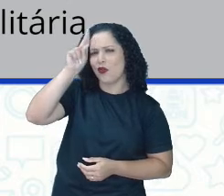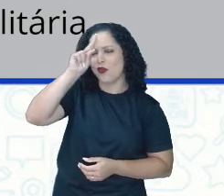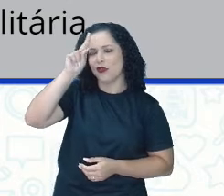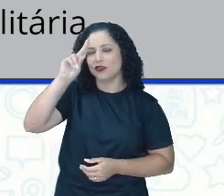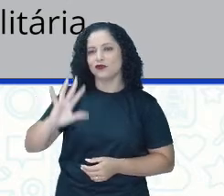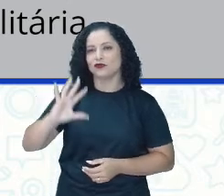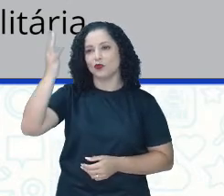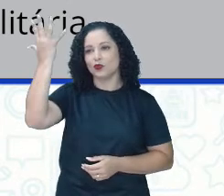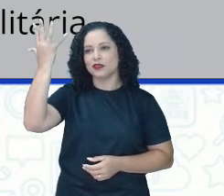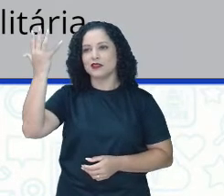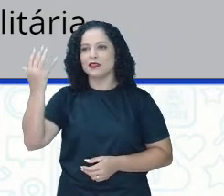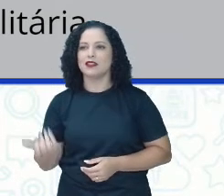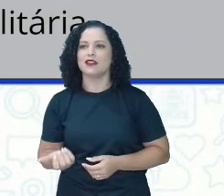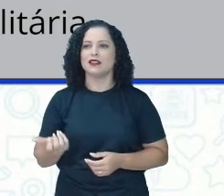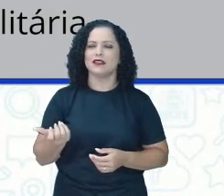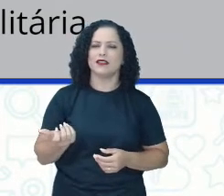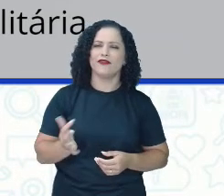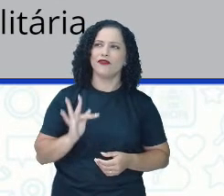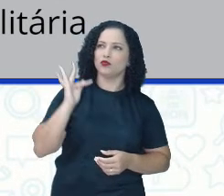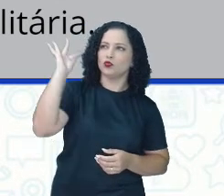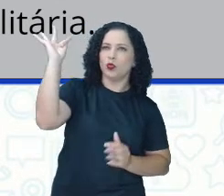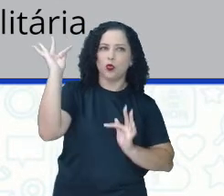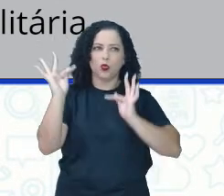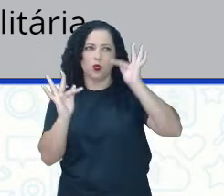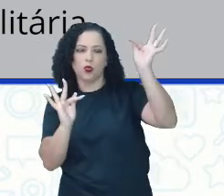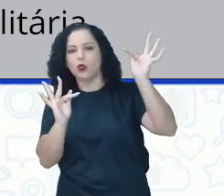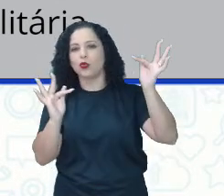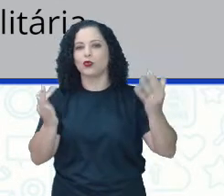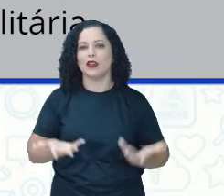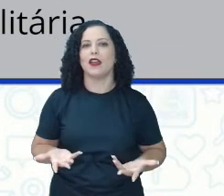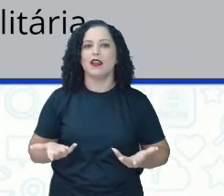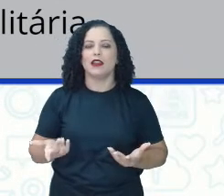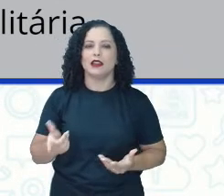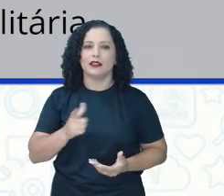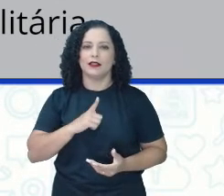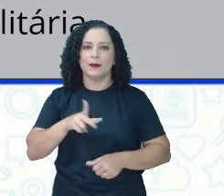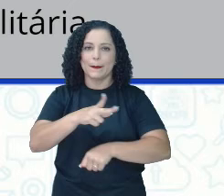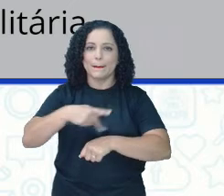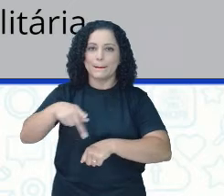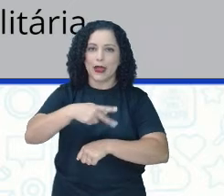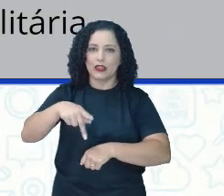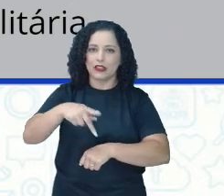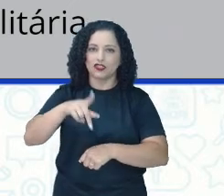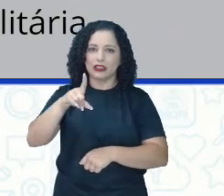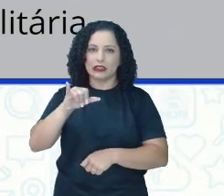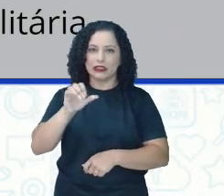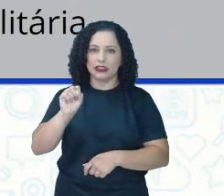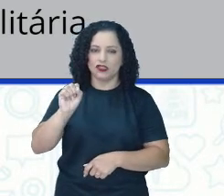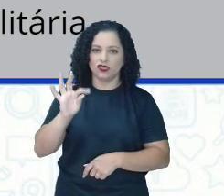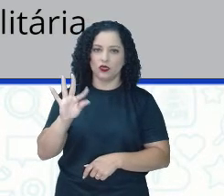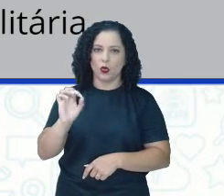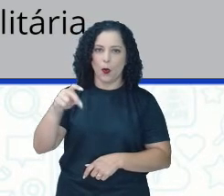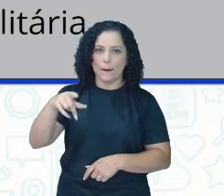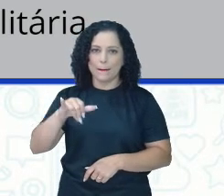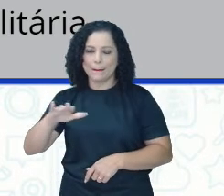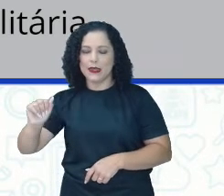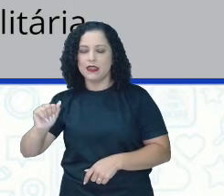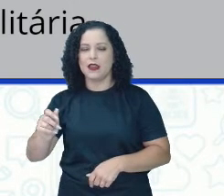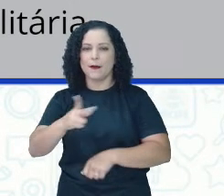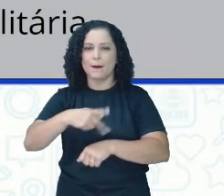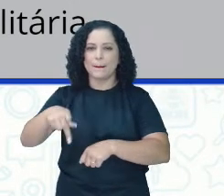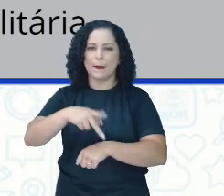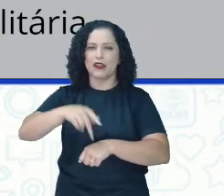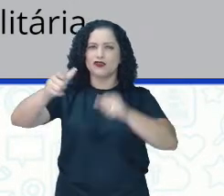futuros distópicos. A distopia fala de um país ou uma sociedade imaginários em que tudo está organizado de uma